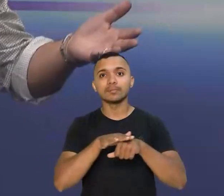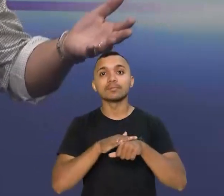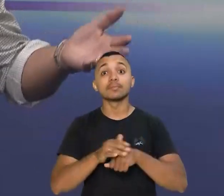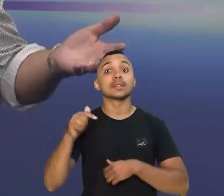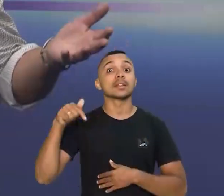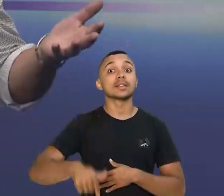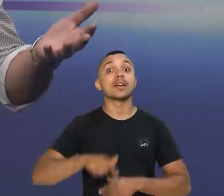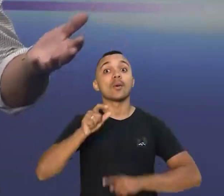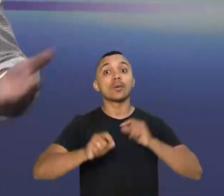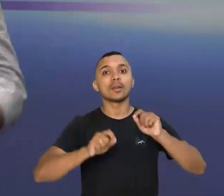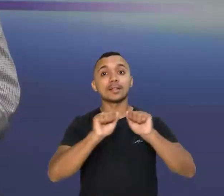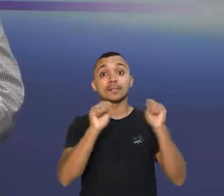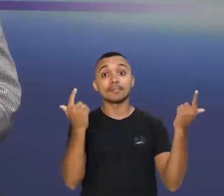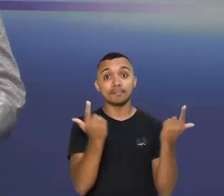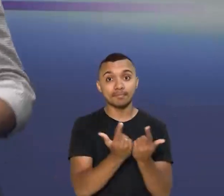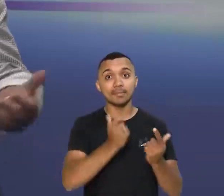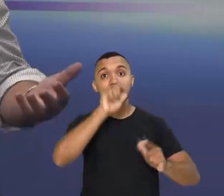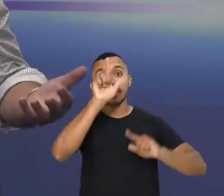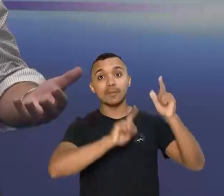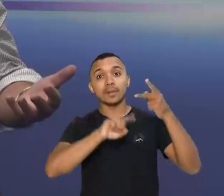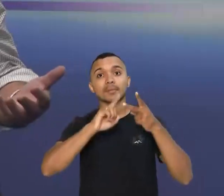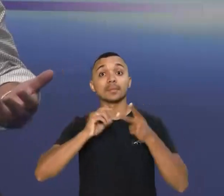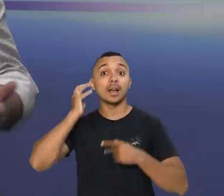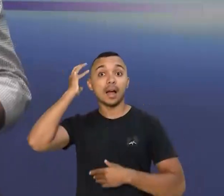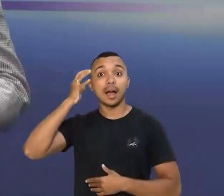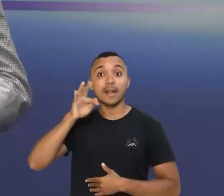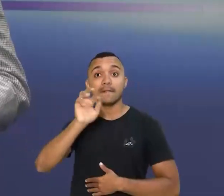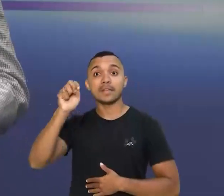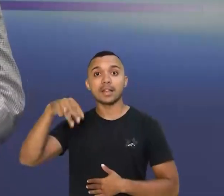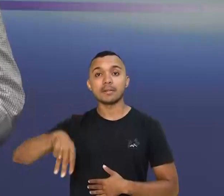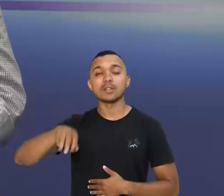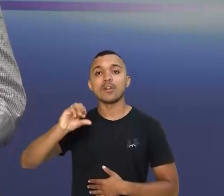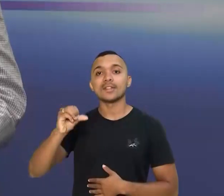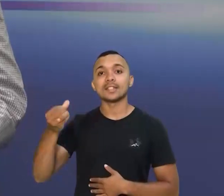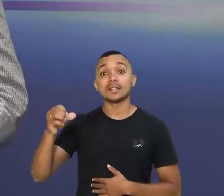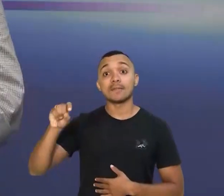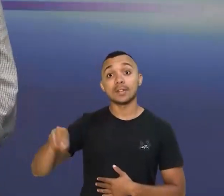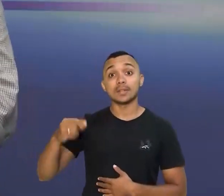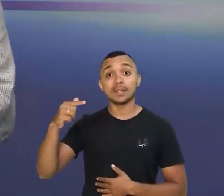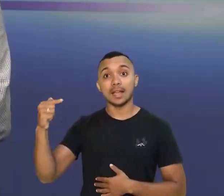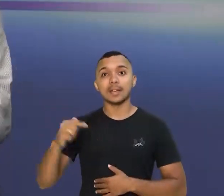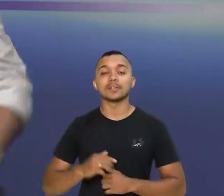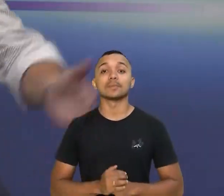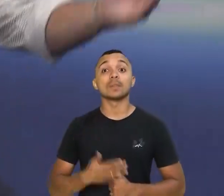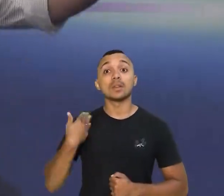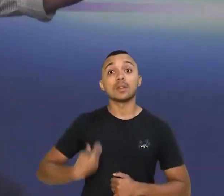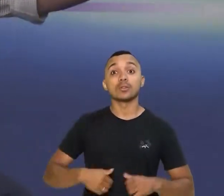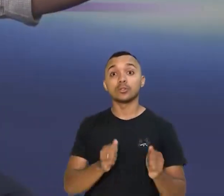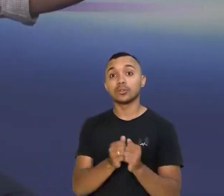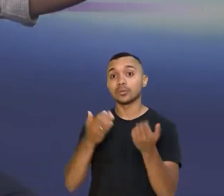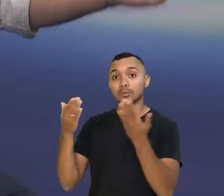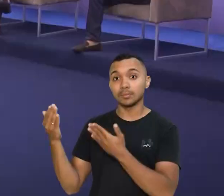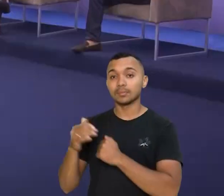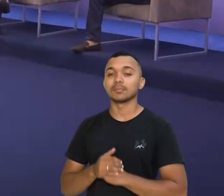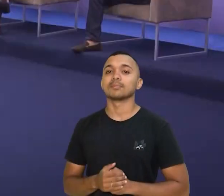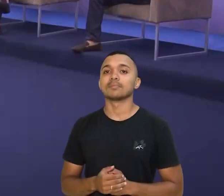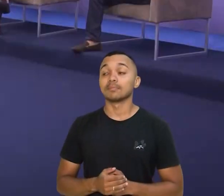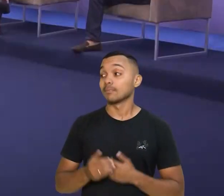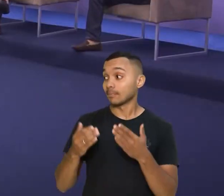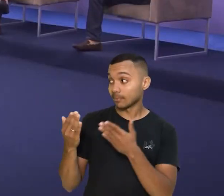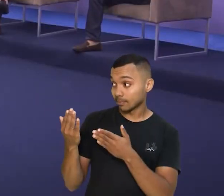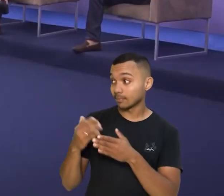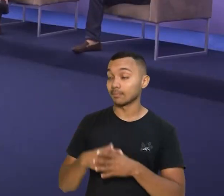aqui na sua TV Assembleia e na FM Assembleia 96,7. Eu estou com Fernando Graziani,